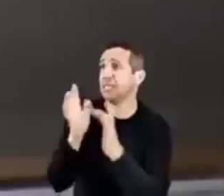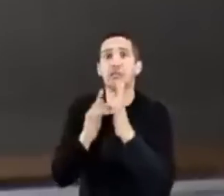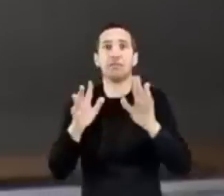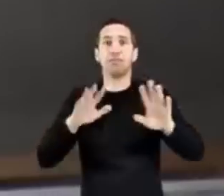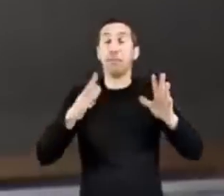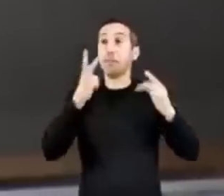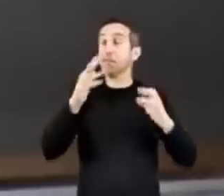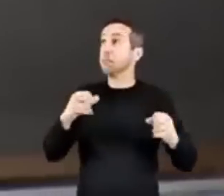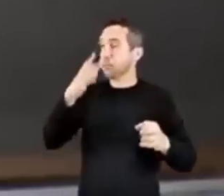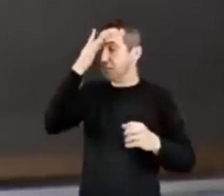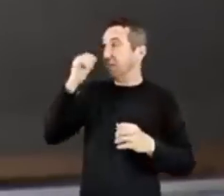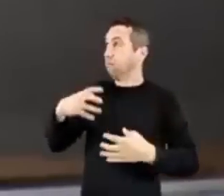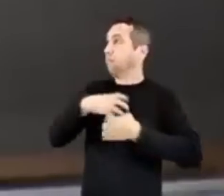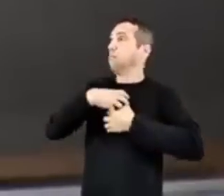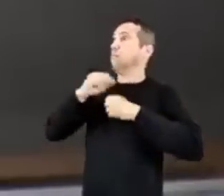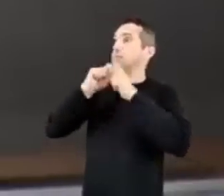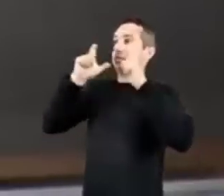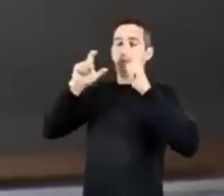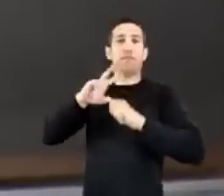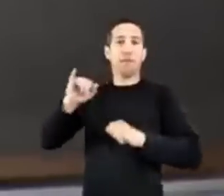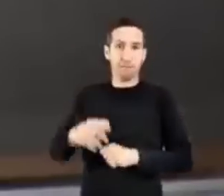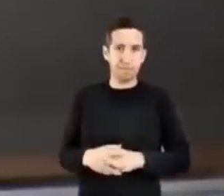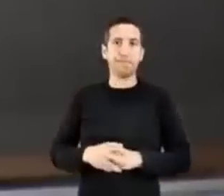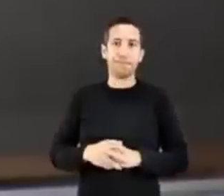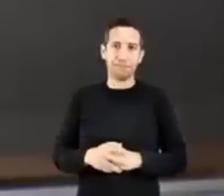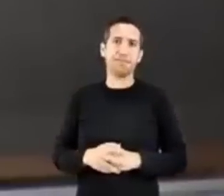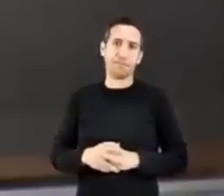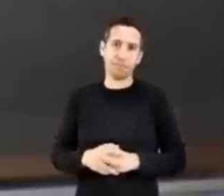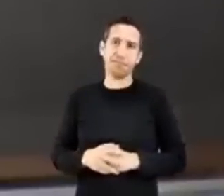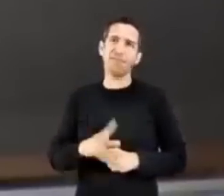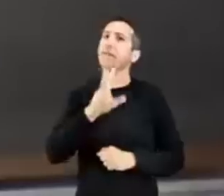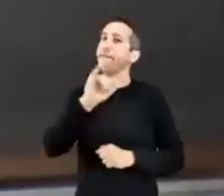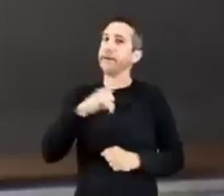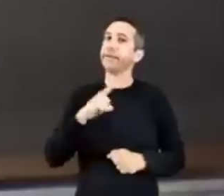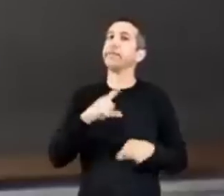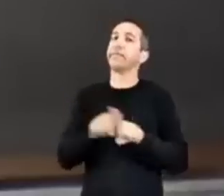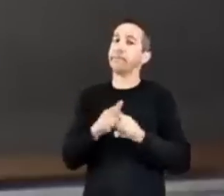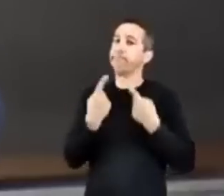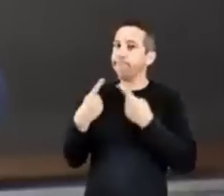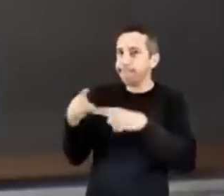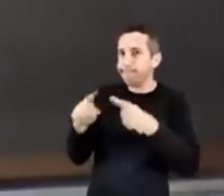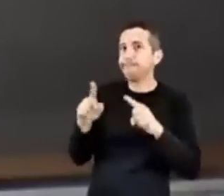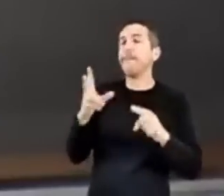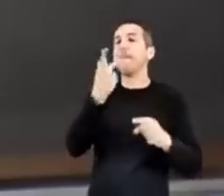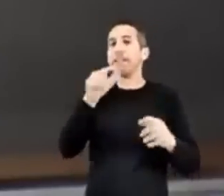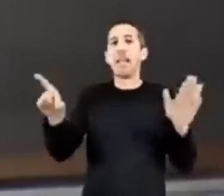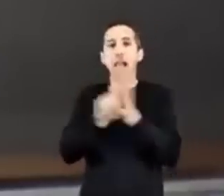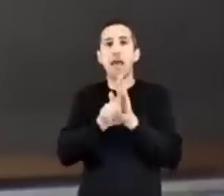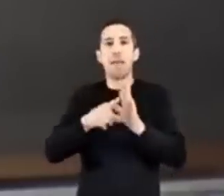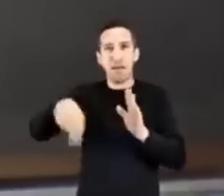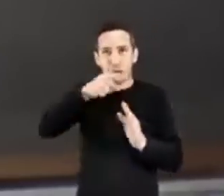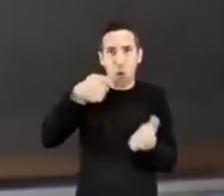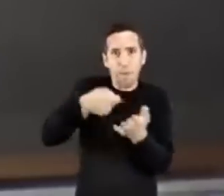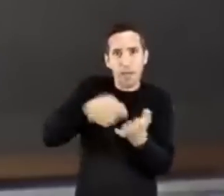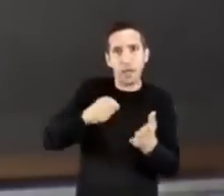vem também impressões limitações perseguições Lei Dominical tudo isso vai acontecer no